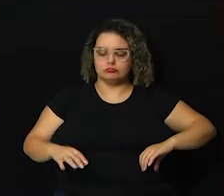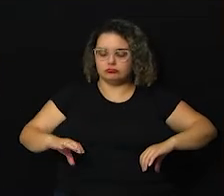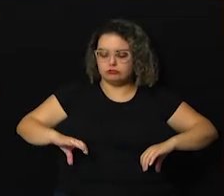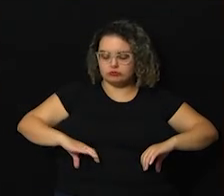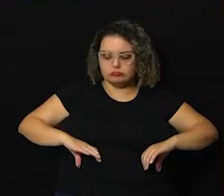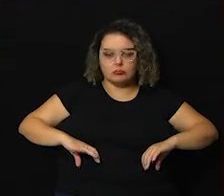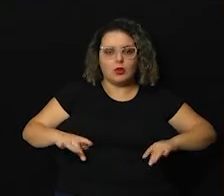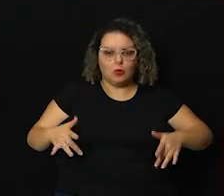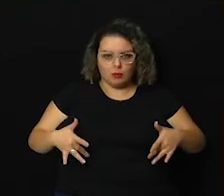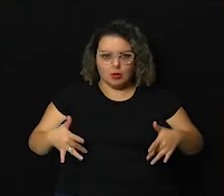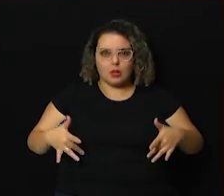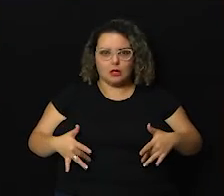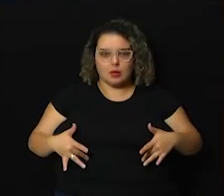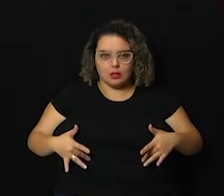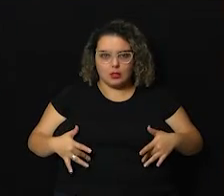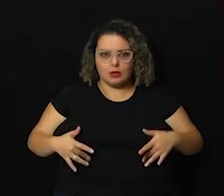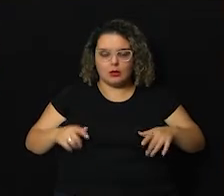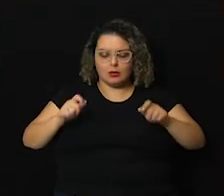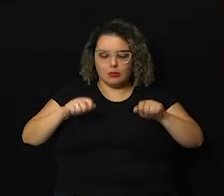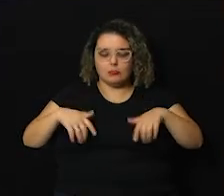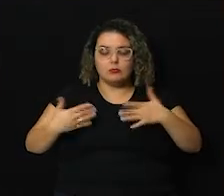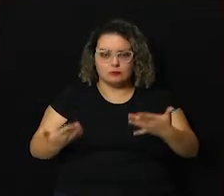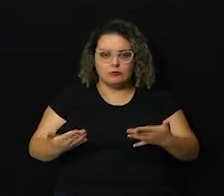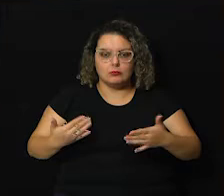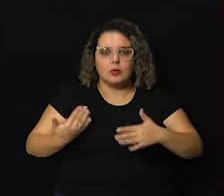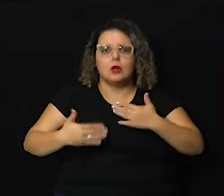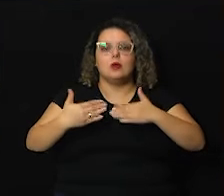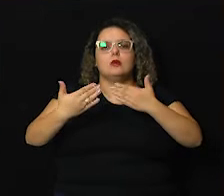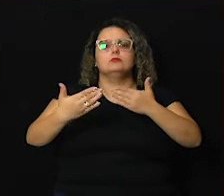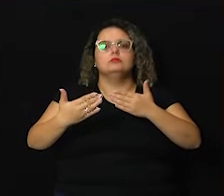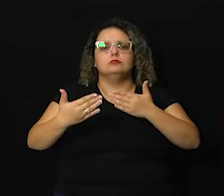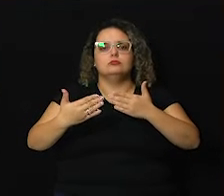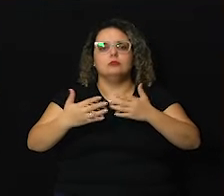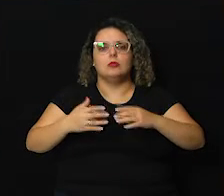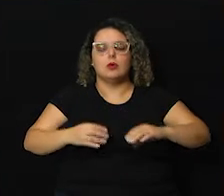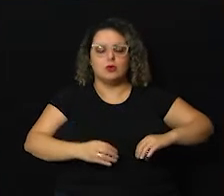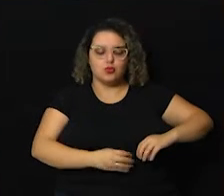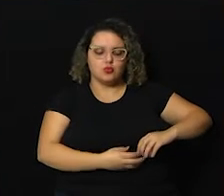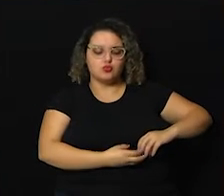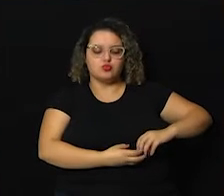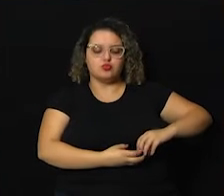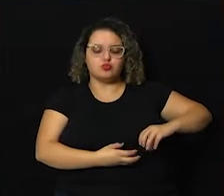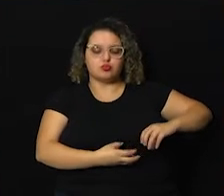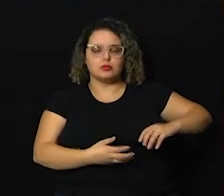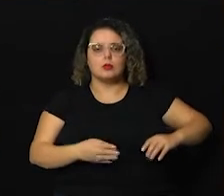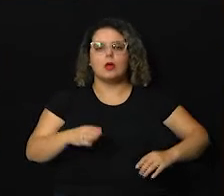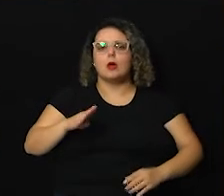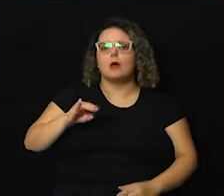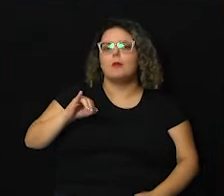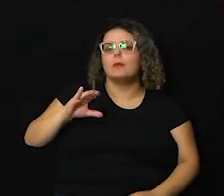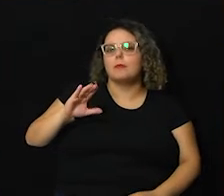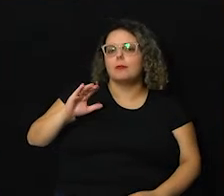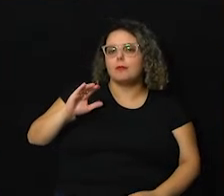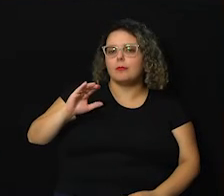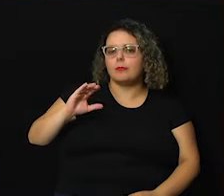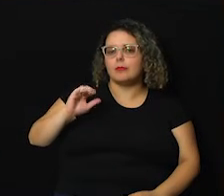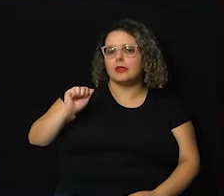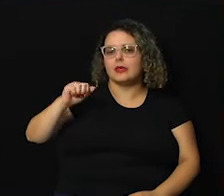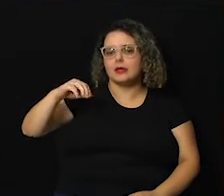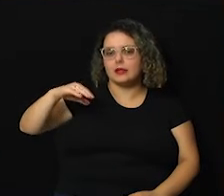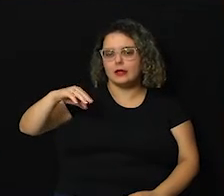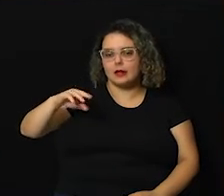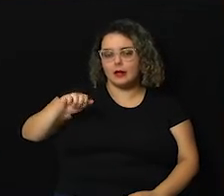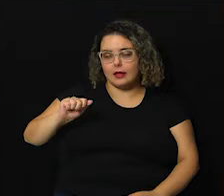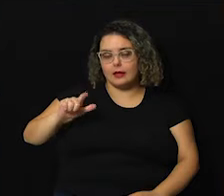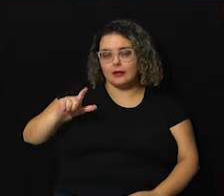contralateral aumentar um pouco a sua função, ele aumenta um pouco de volume. Esse fenômeno chama vicariância. Todos os órgãos